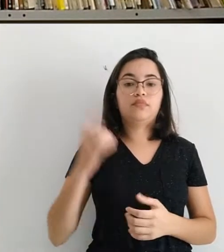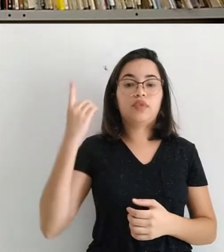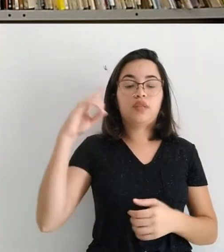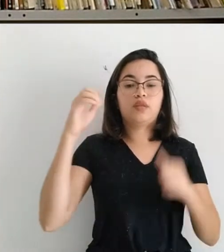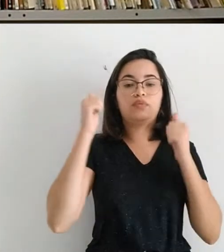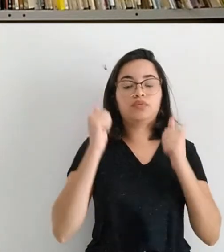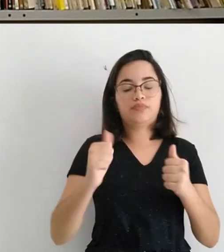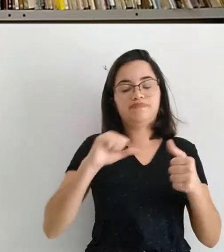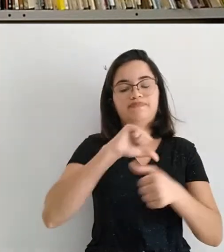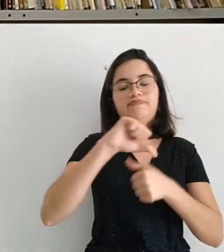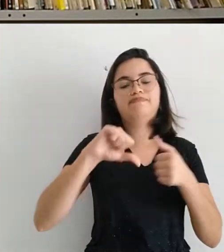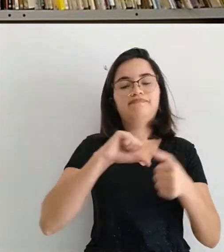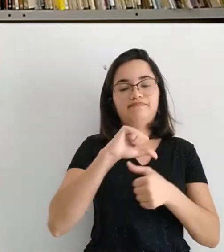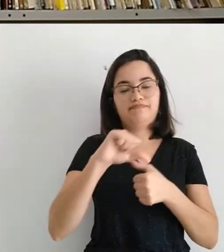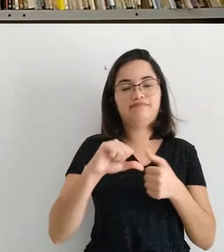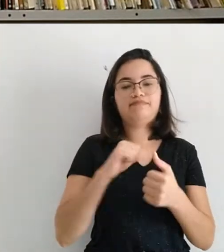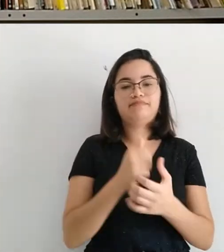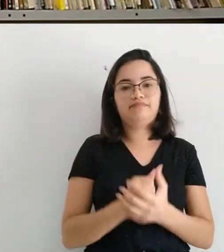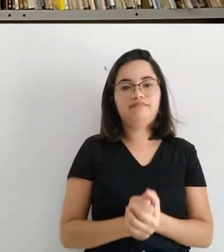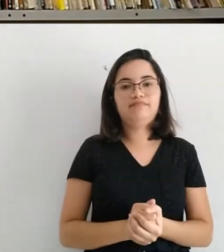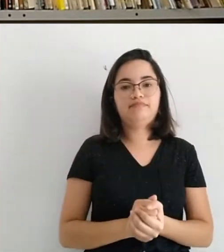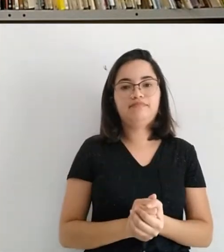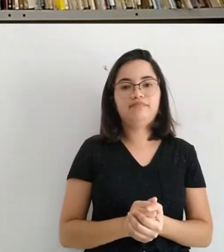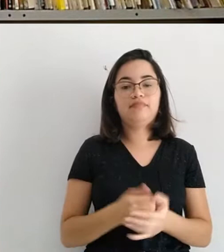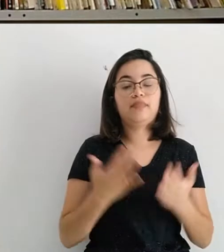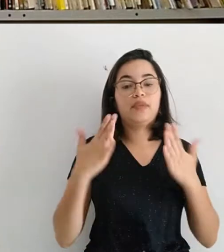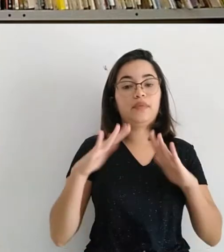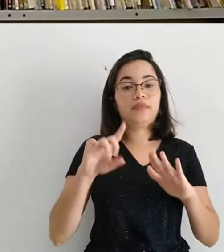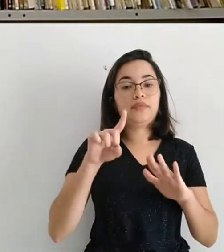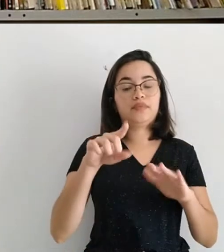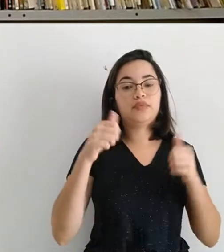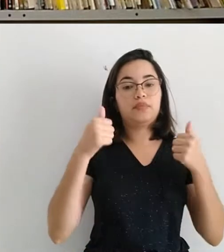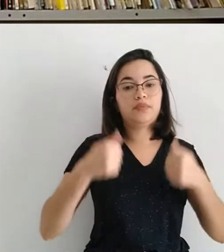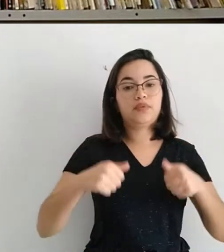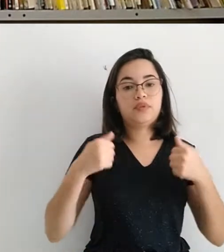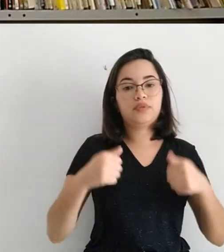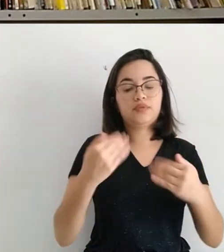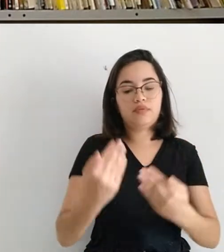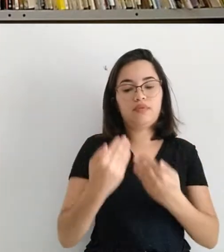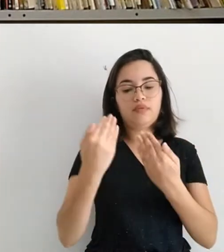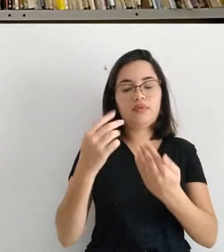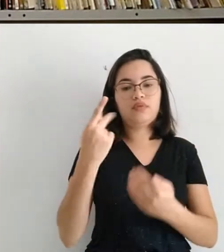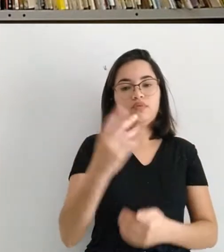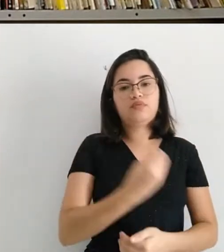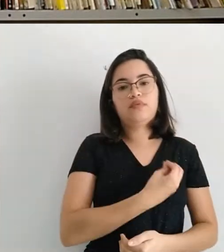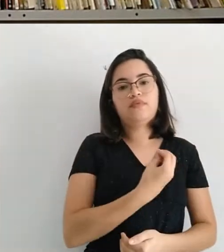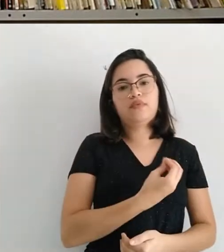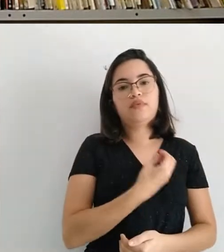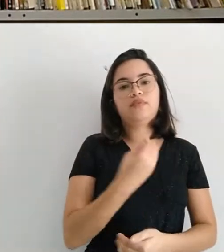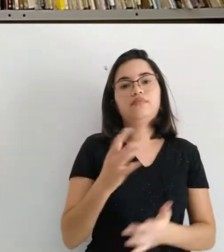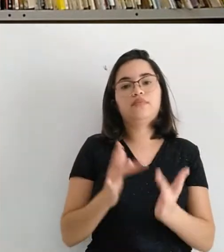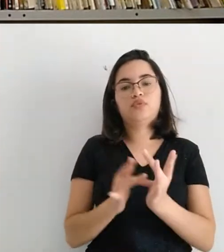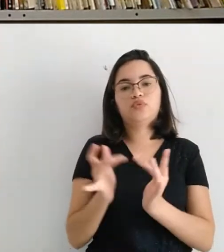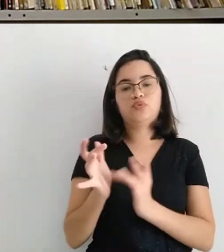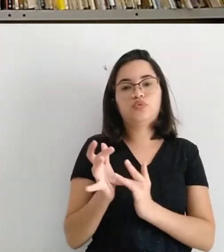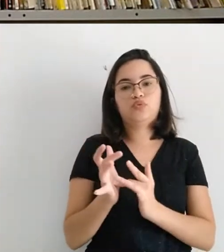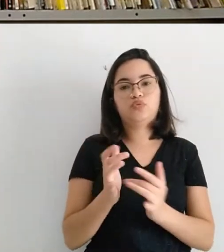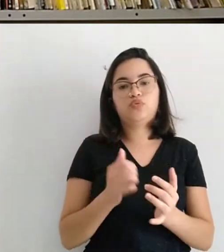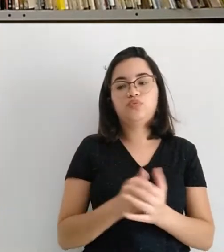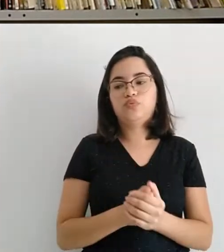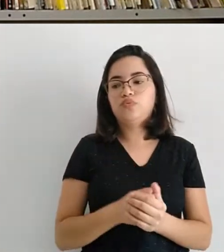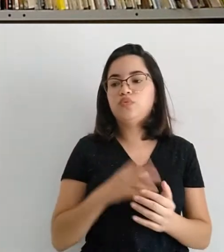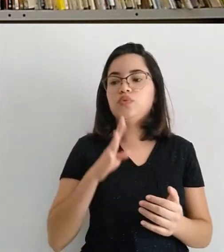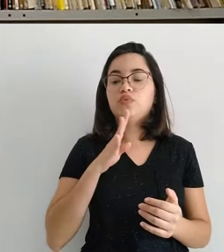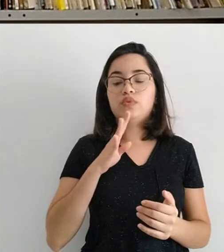Deus pode transformar e mudar, mas você precisa entregar sua vida a Jesus